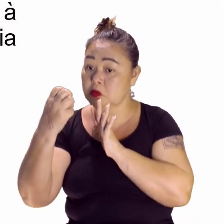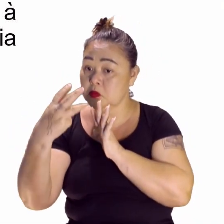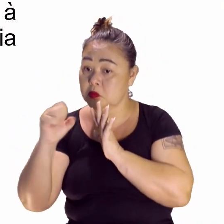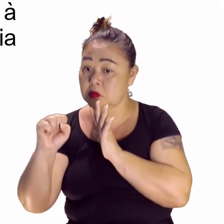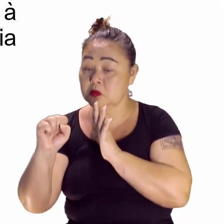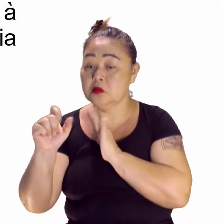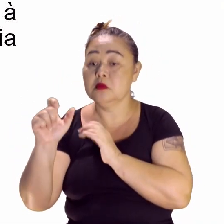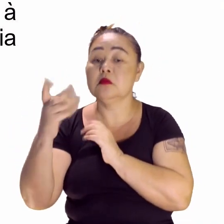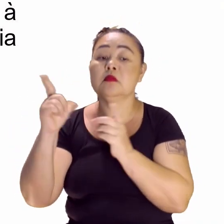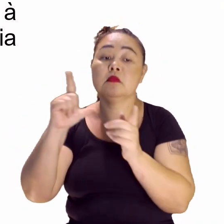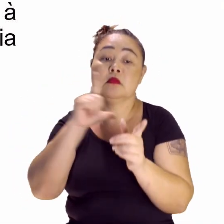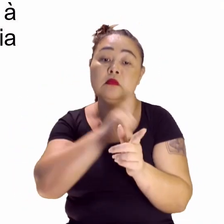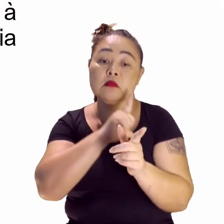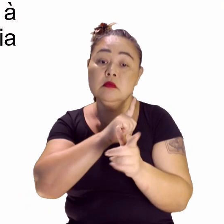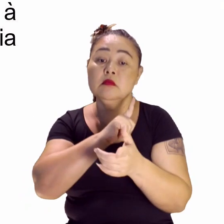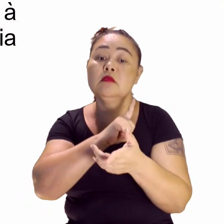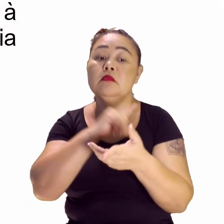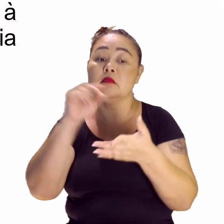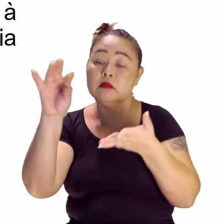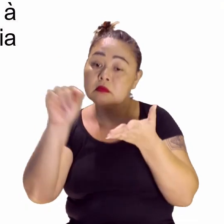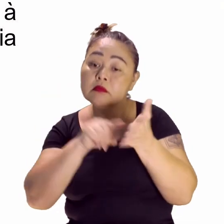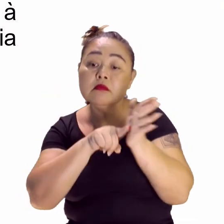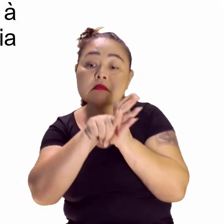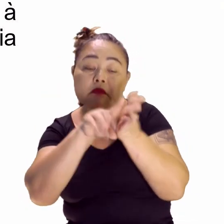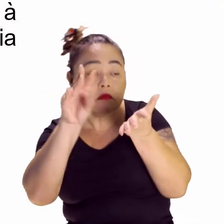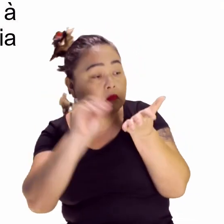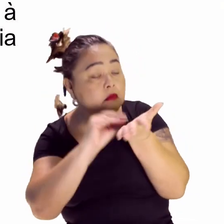91.438 estabelecimentos recenseados,